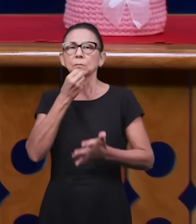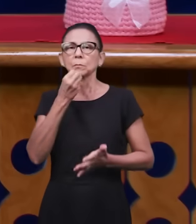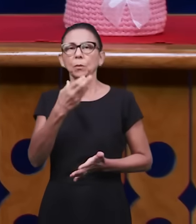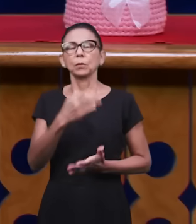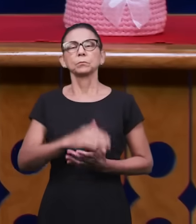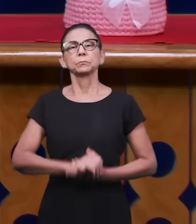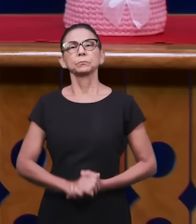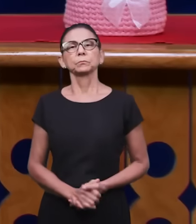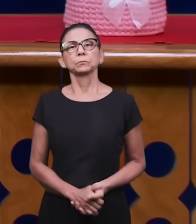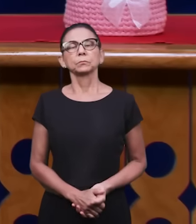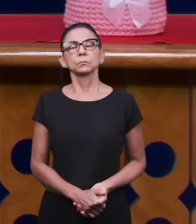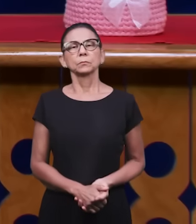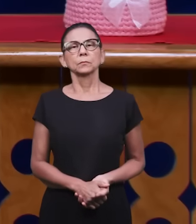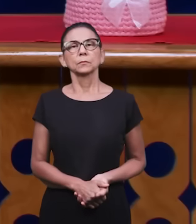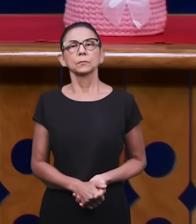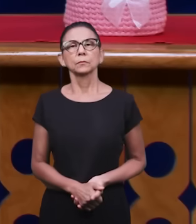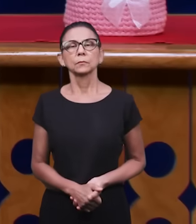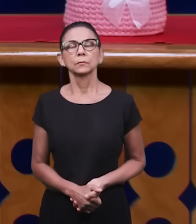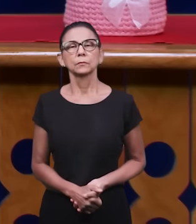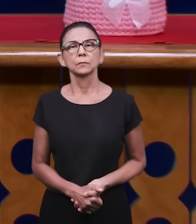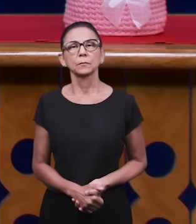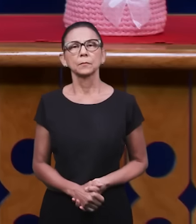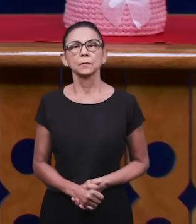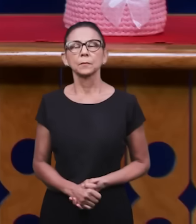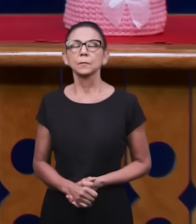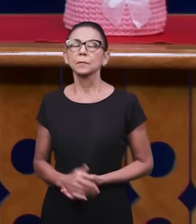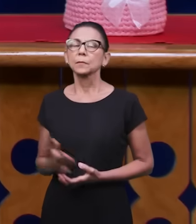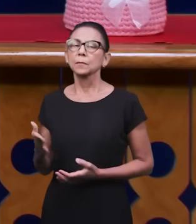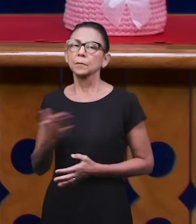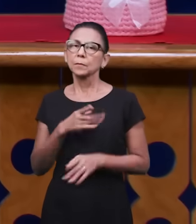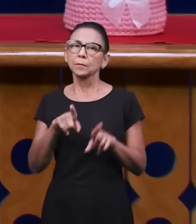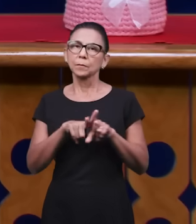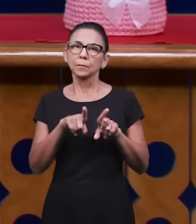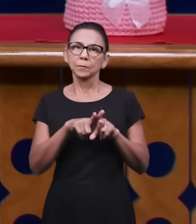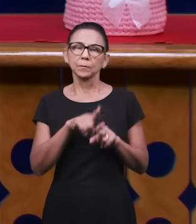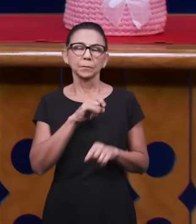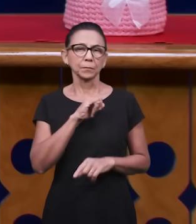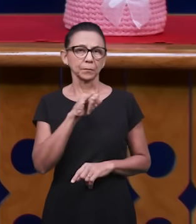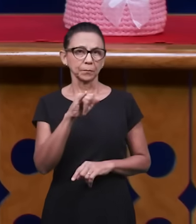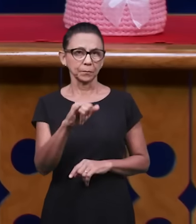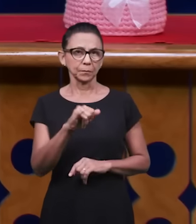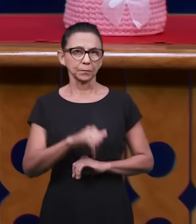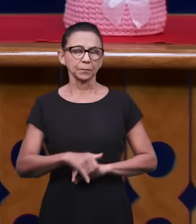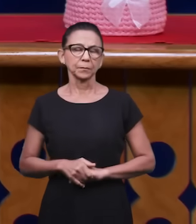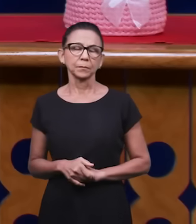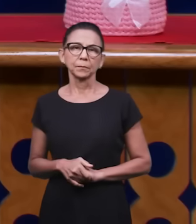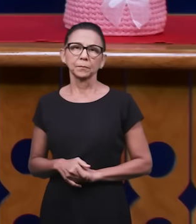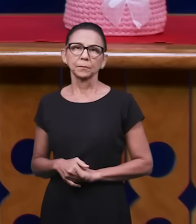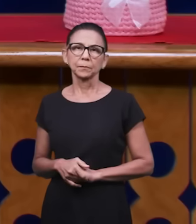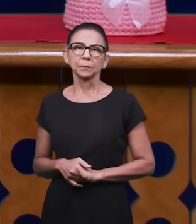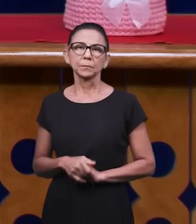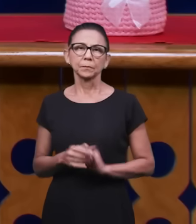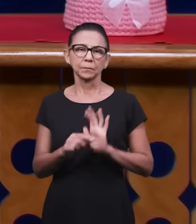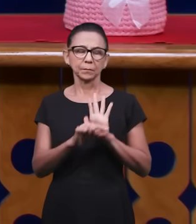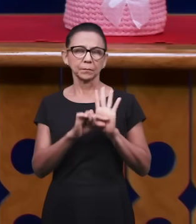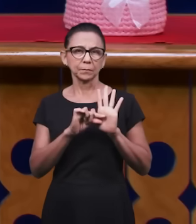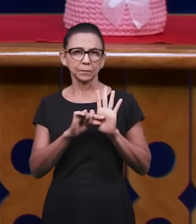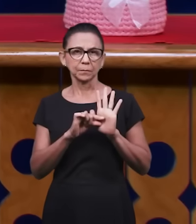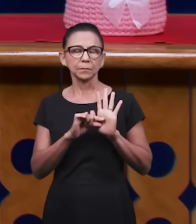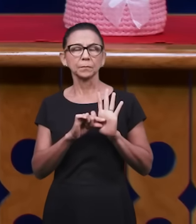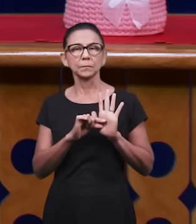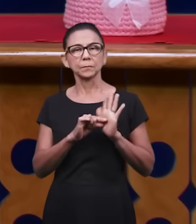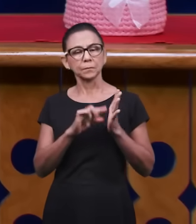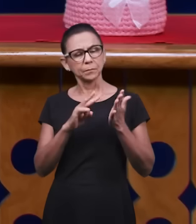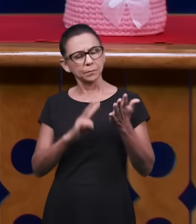E desfruto. E eu me apresso em dizer aqui, uma das partes do versículo que me chama muita atenção, é